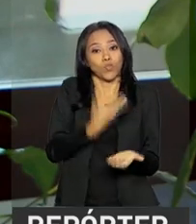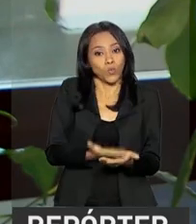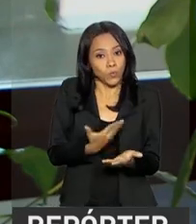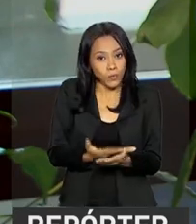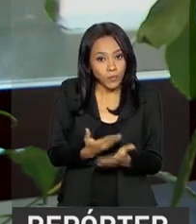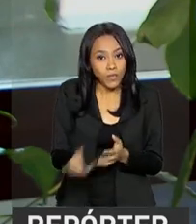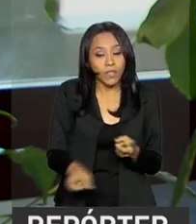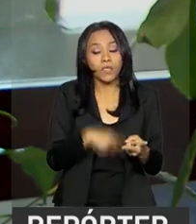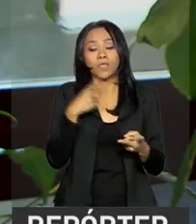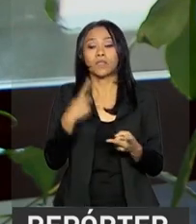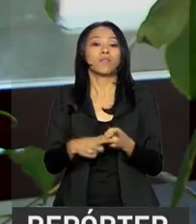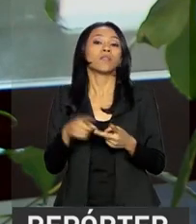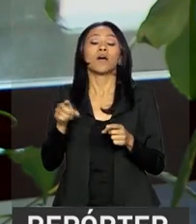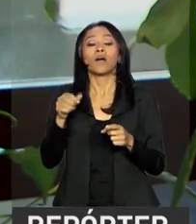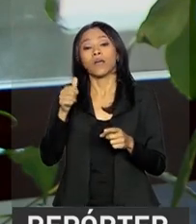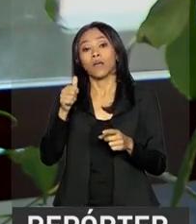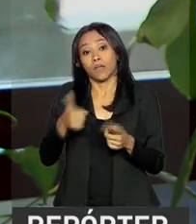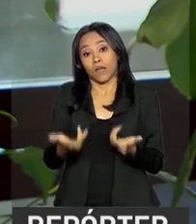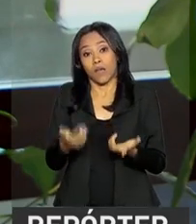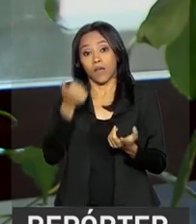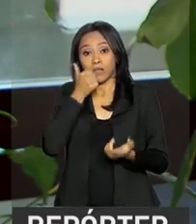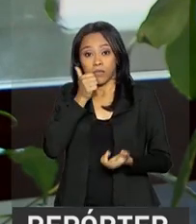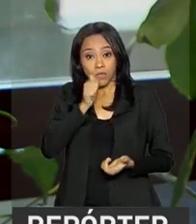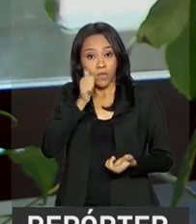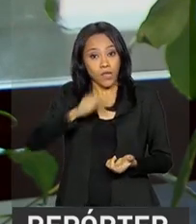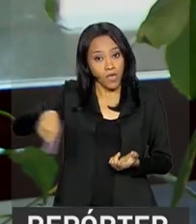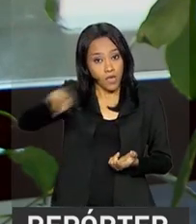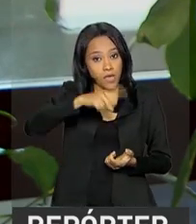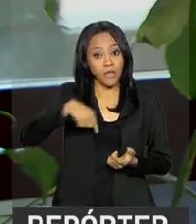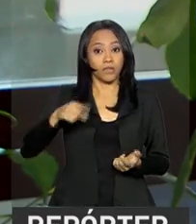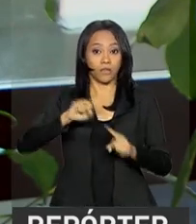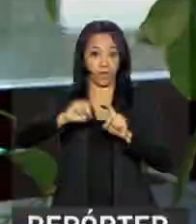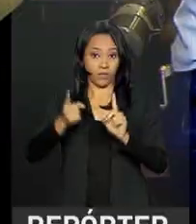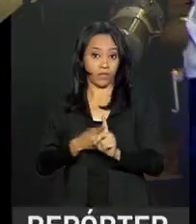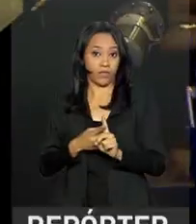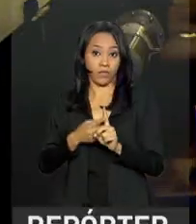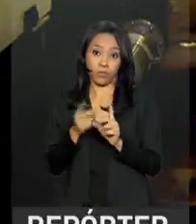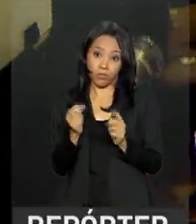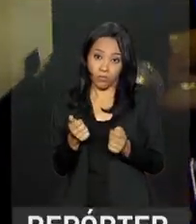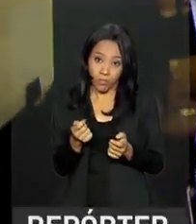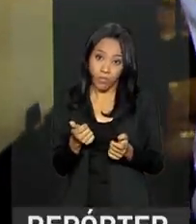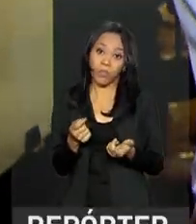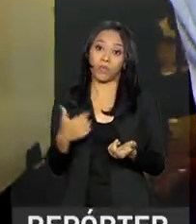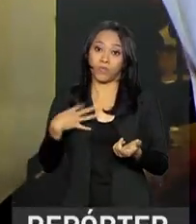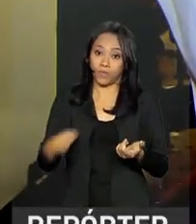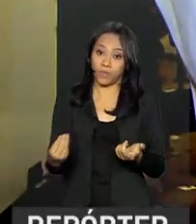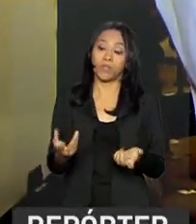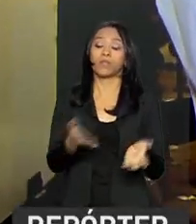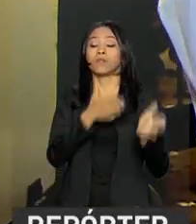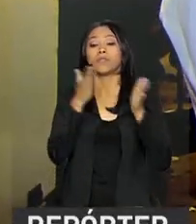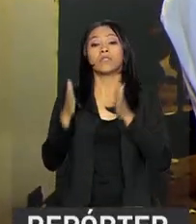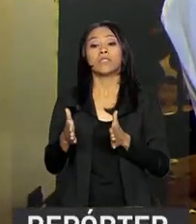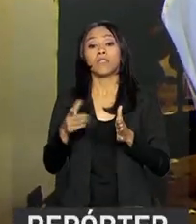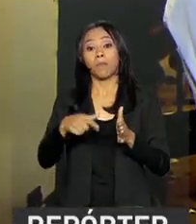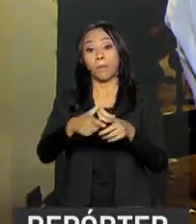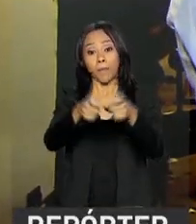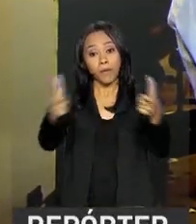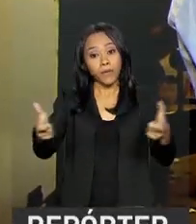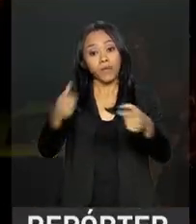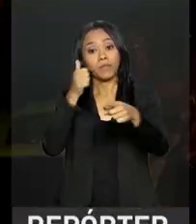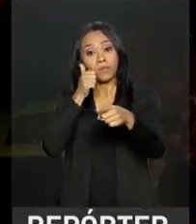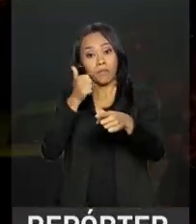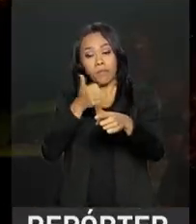a diminuição da taxa de fecundidade, ou seja, as mulheres estão tendo menos filhos. Mas apesar de mais mulheres estarem no mercado